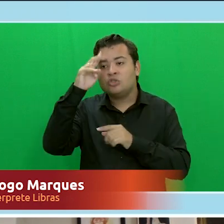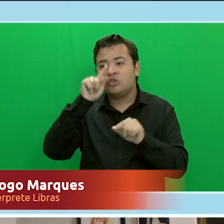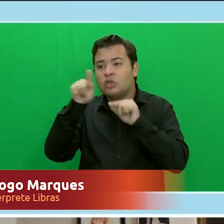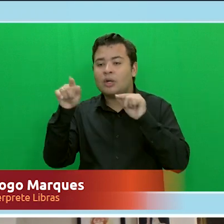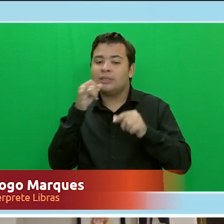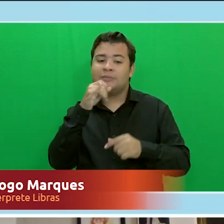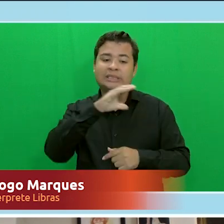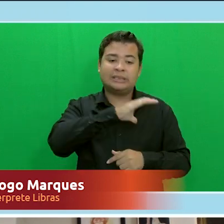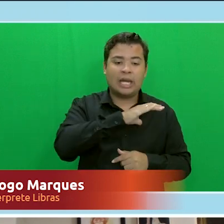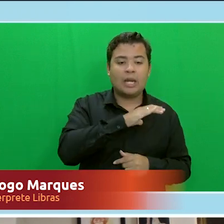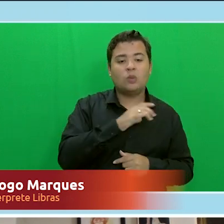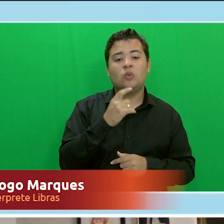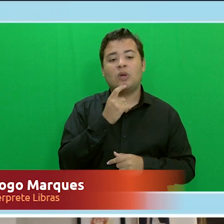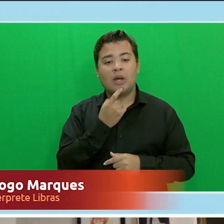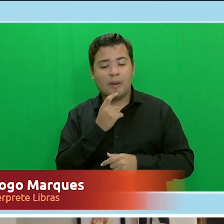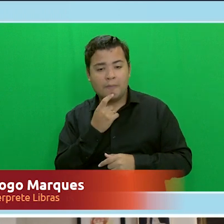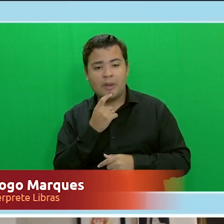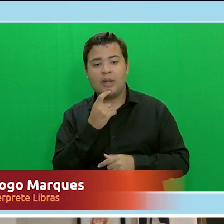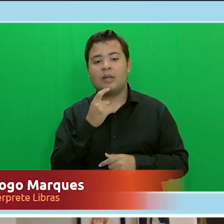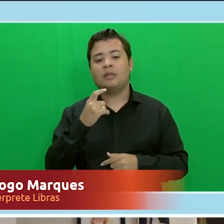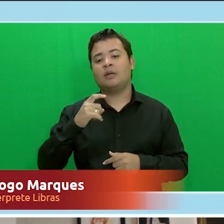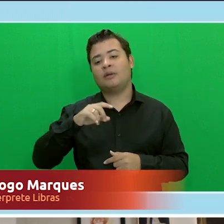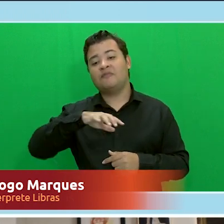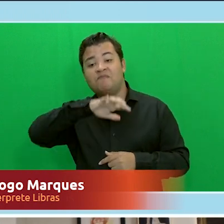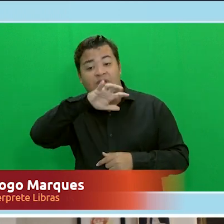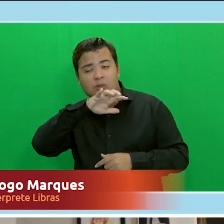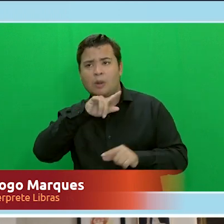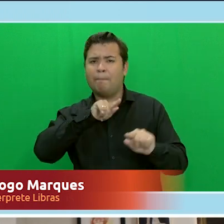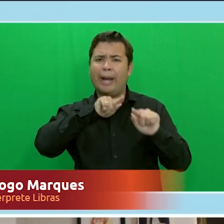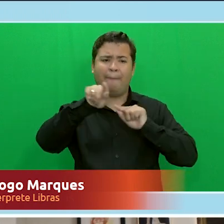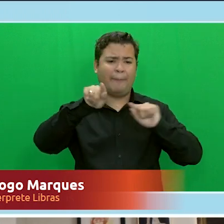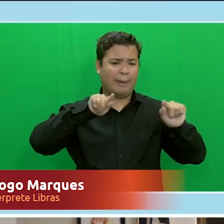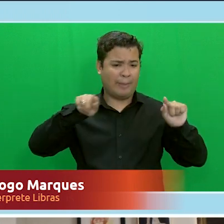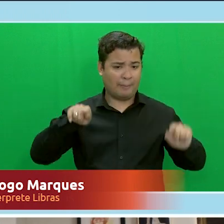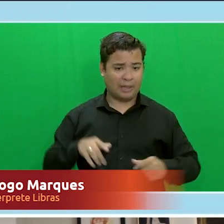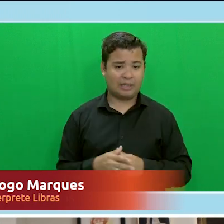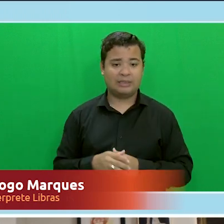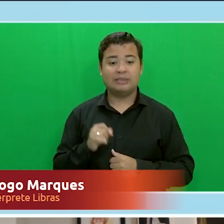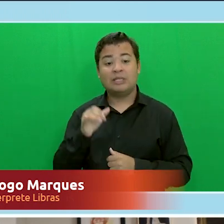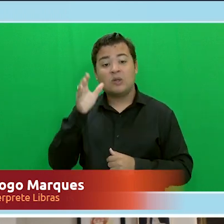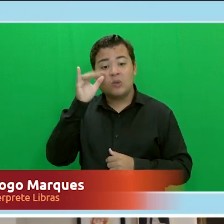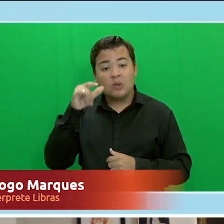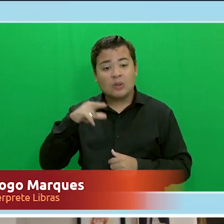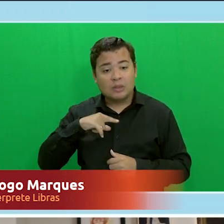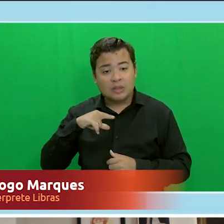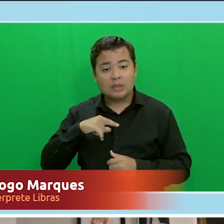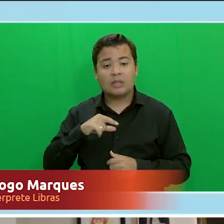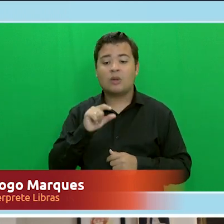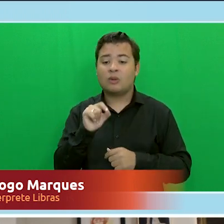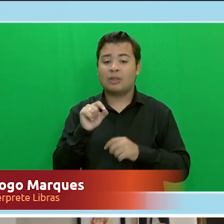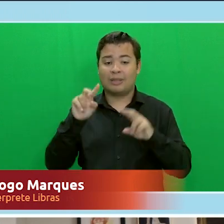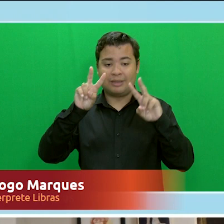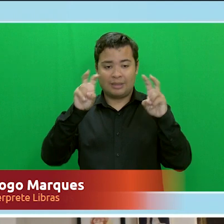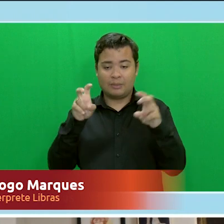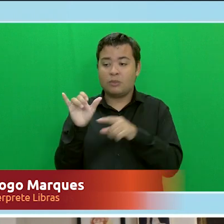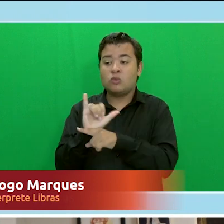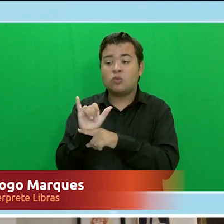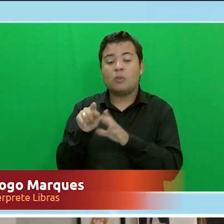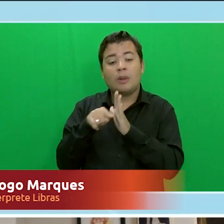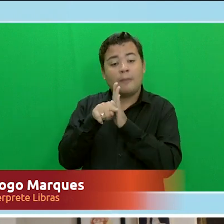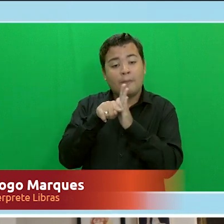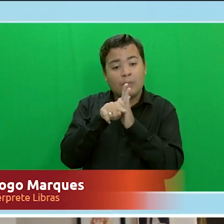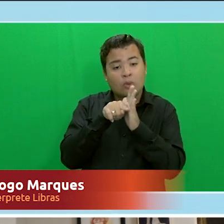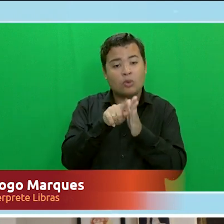centro, de Campinas, da Vila Nova, do Coimbra. Então, se vocês quiserem conferir, Nossa História daria procurando